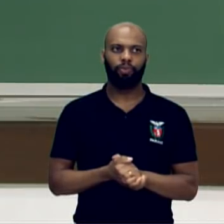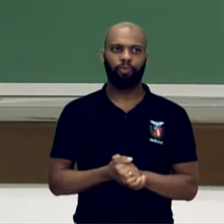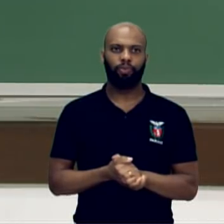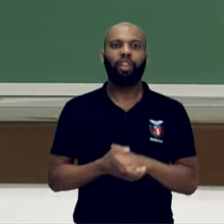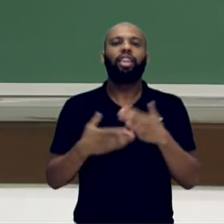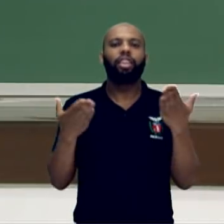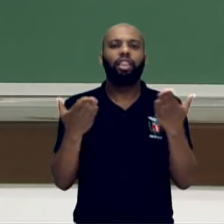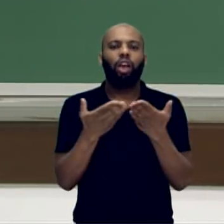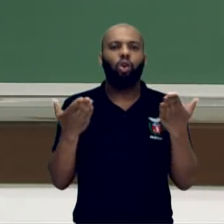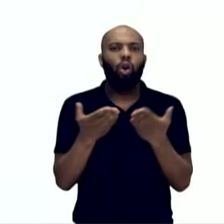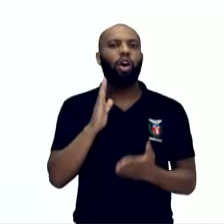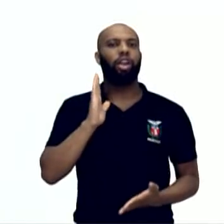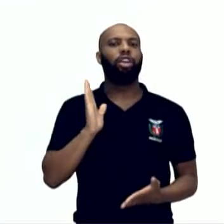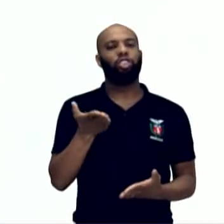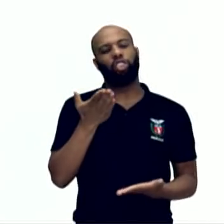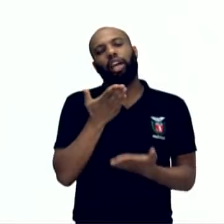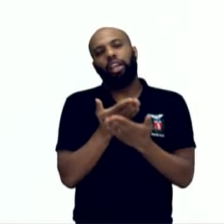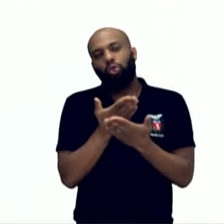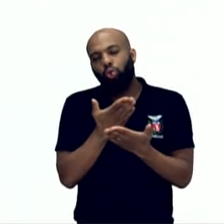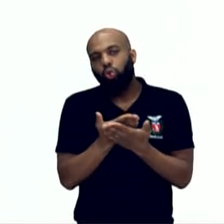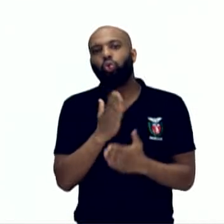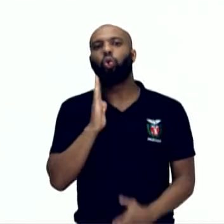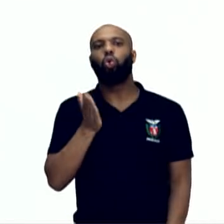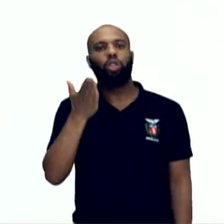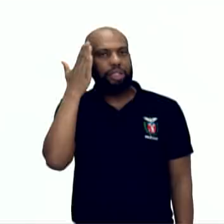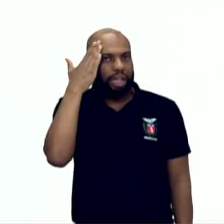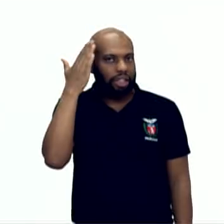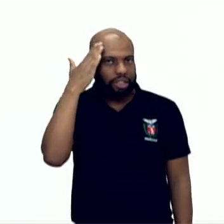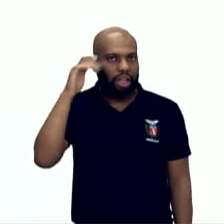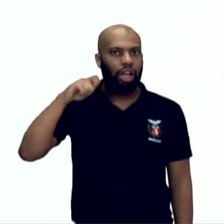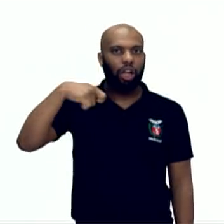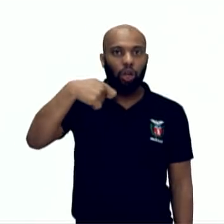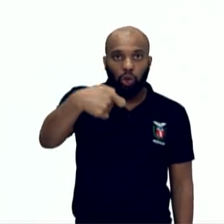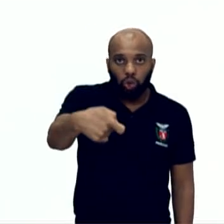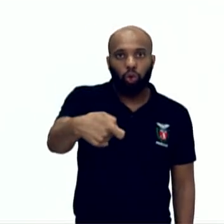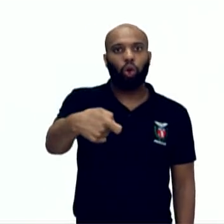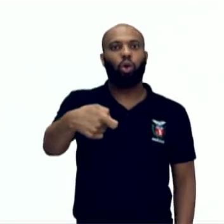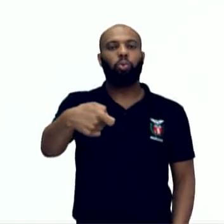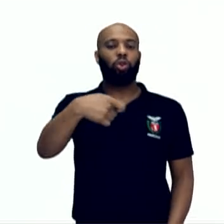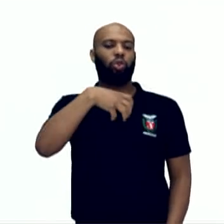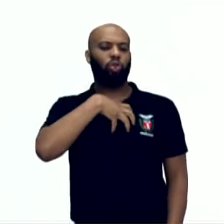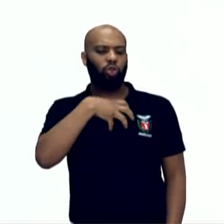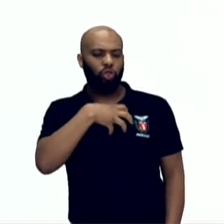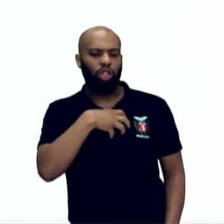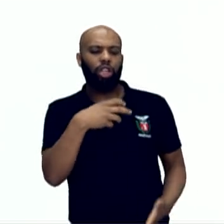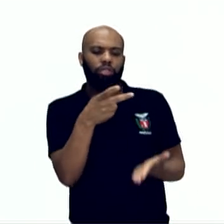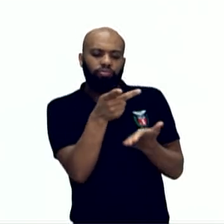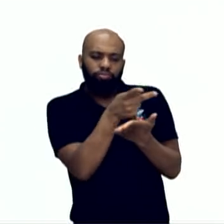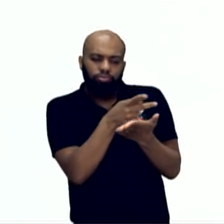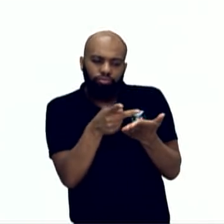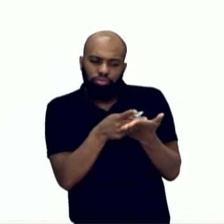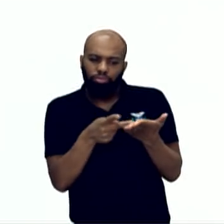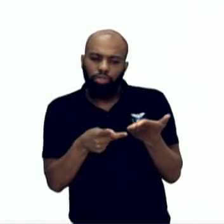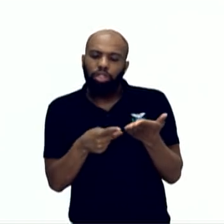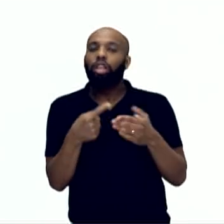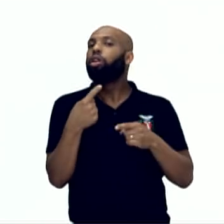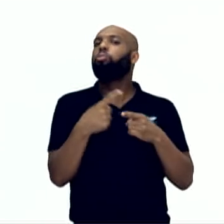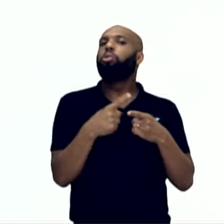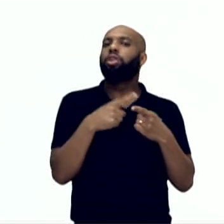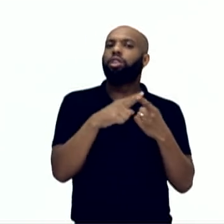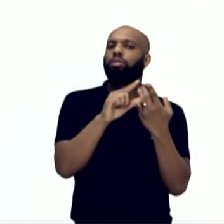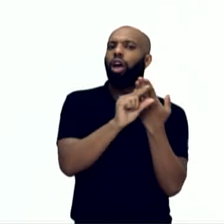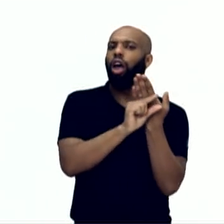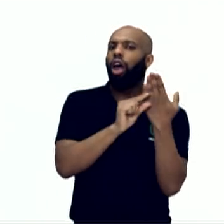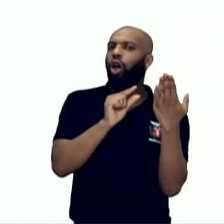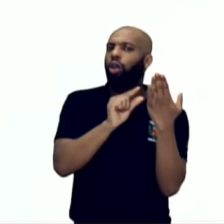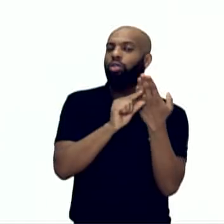Então, tendo em vista o que aprendemos nas aulas anteriores sobre a forma do poema, por que o autor,